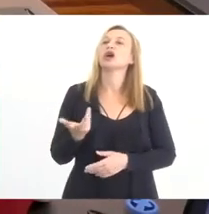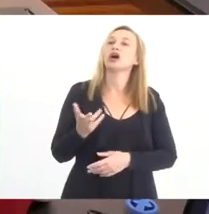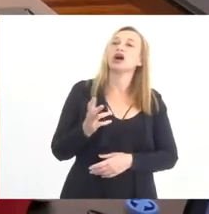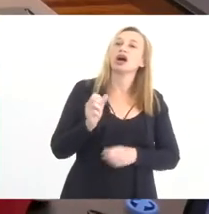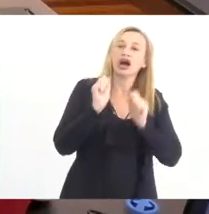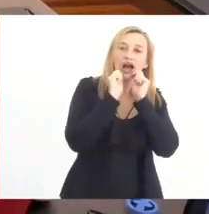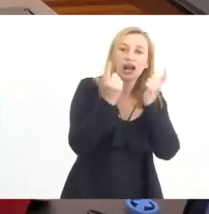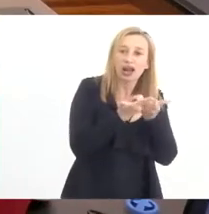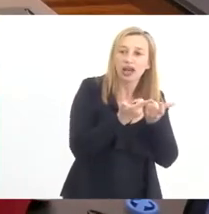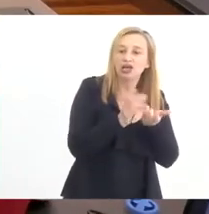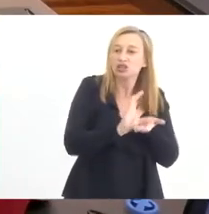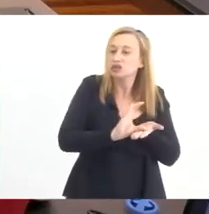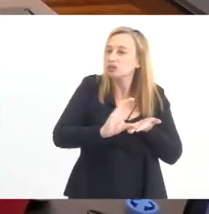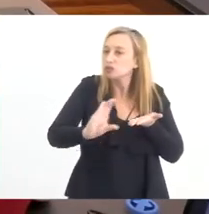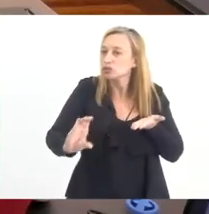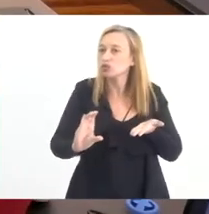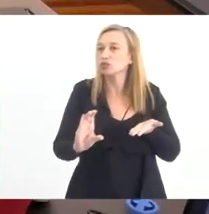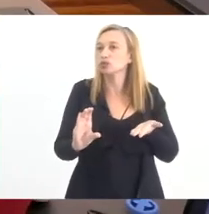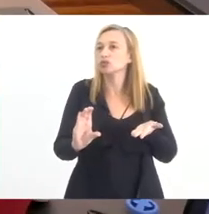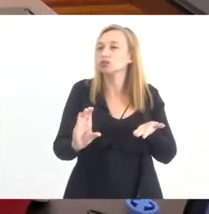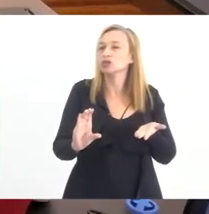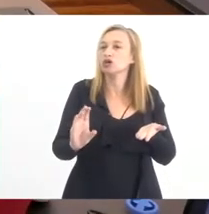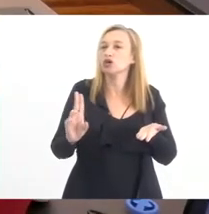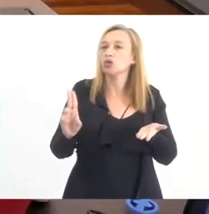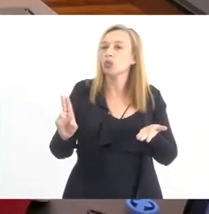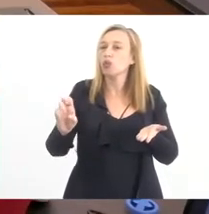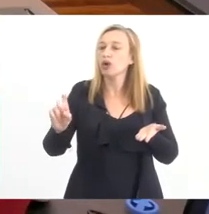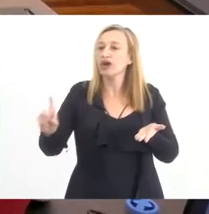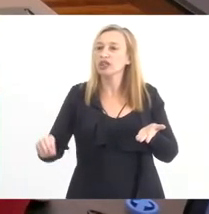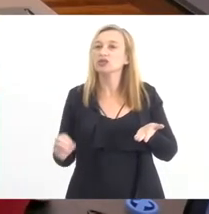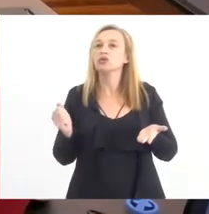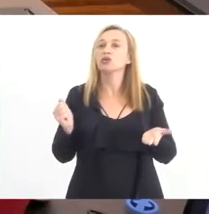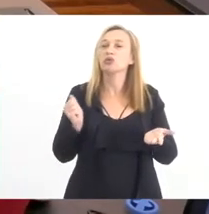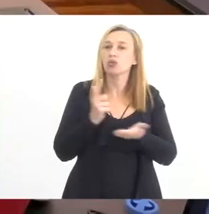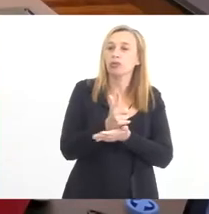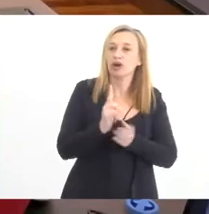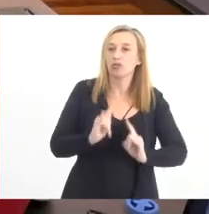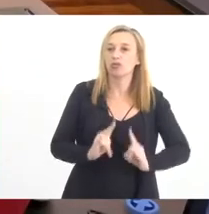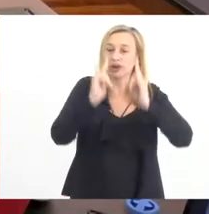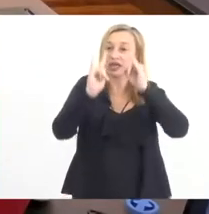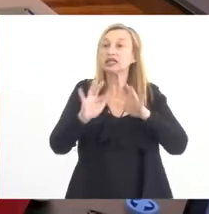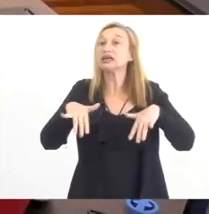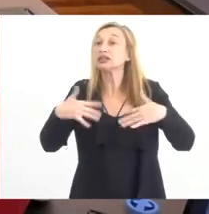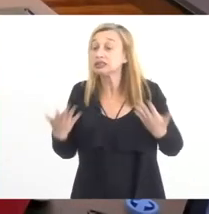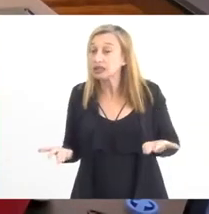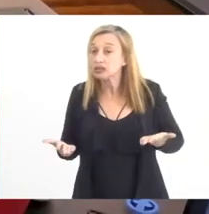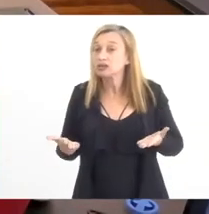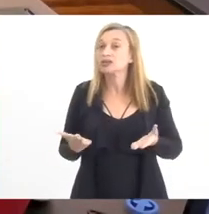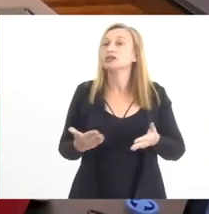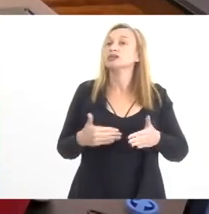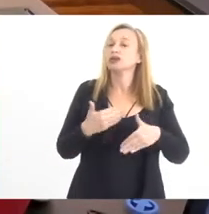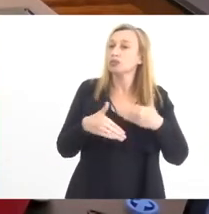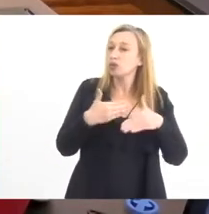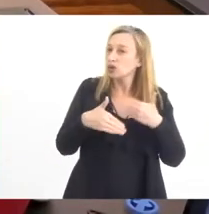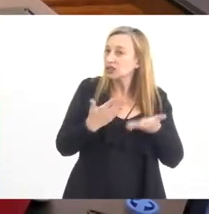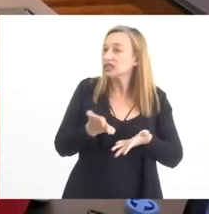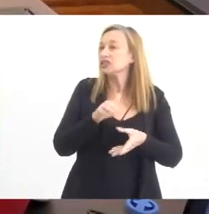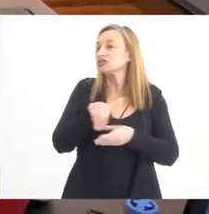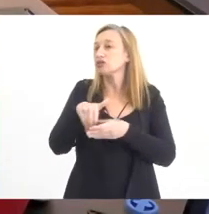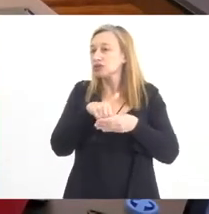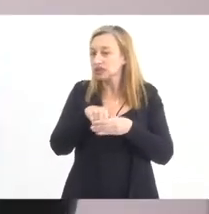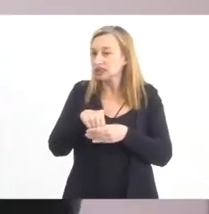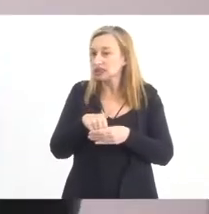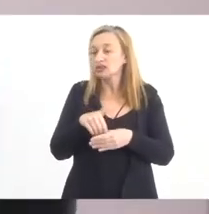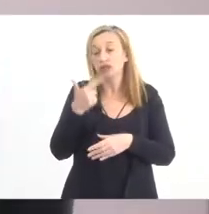liberou recursos para que a ESO pudesse comprar uma sede. Está um processo, né, que está